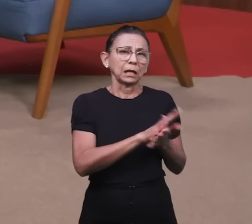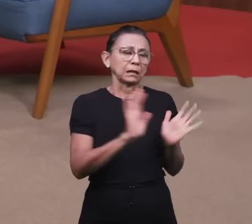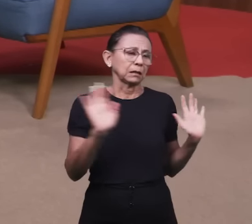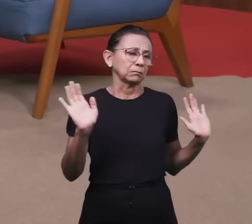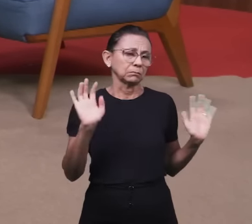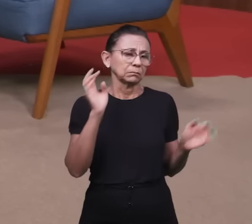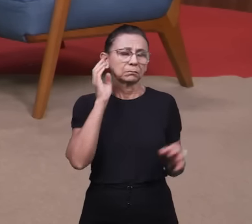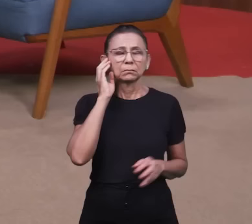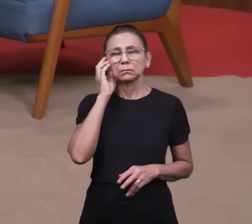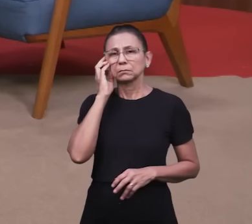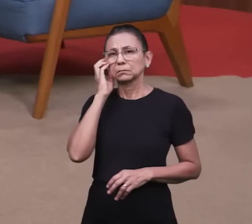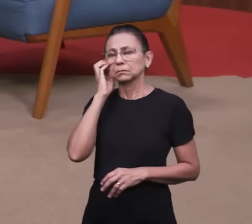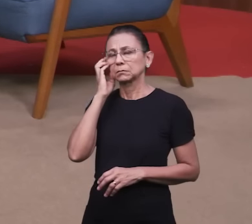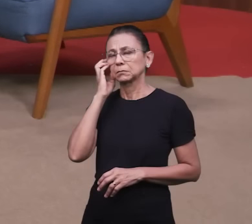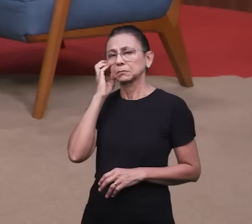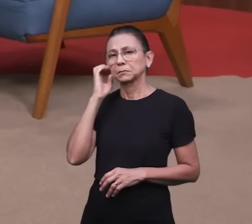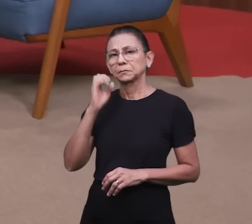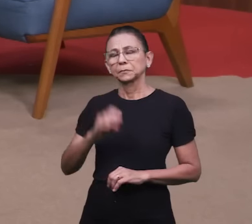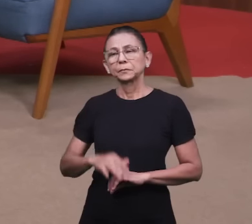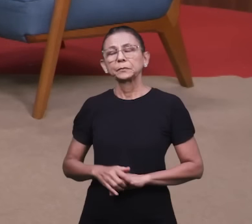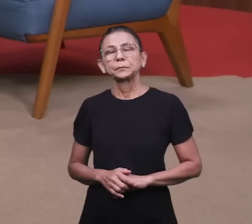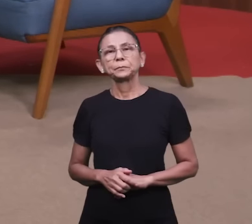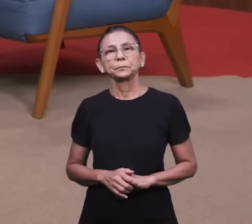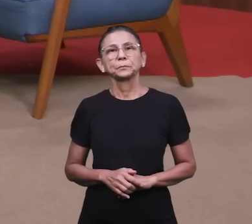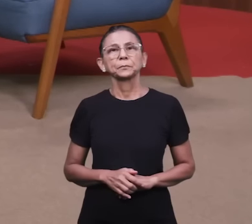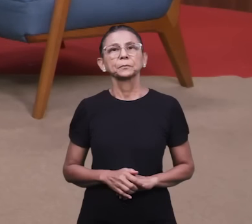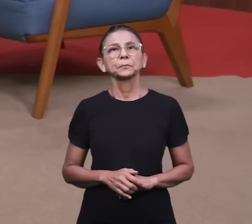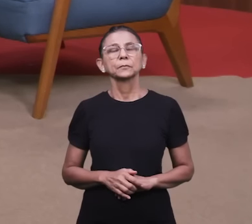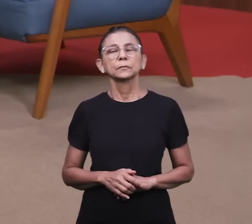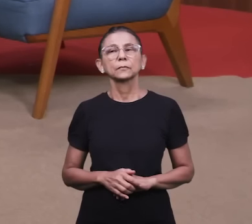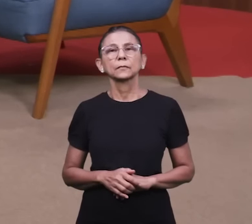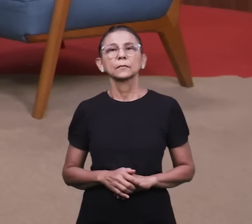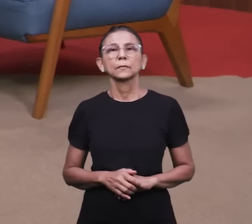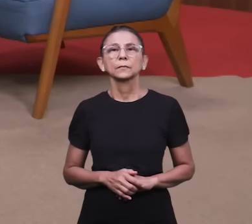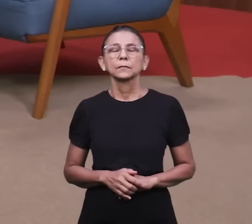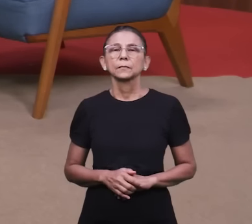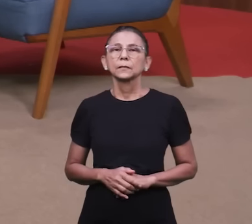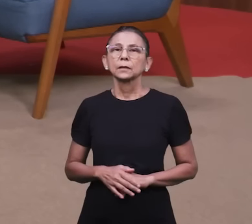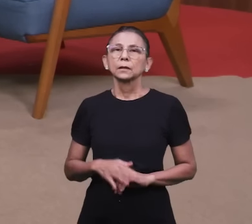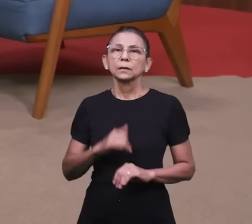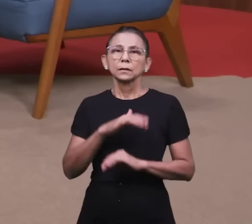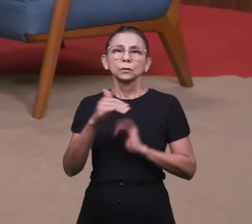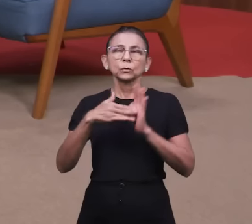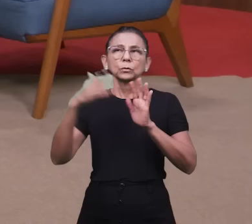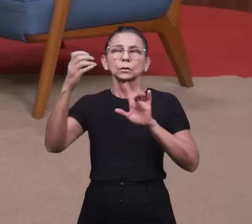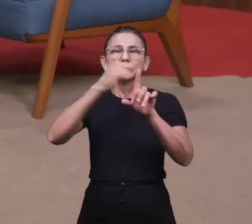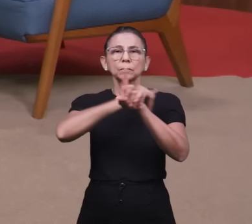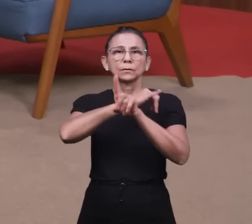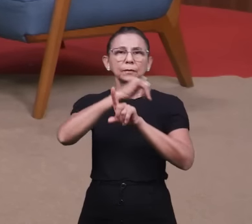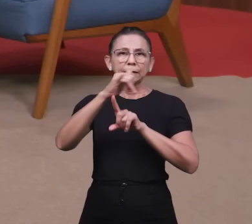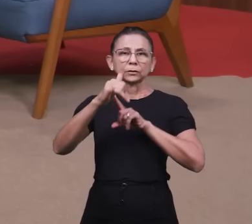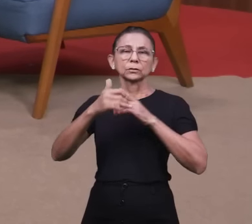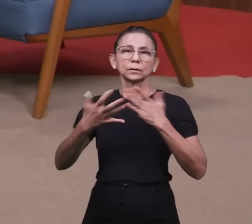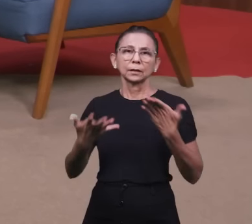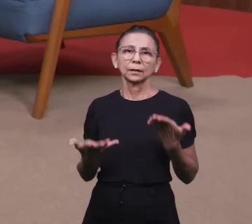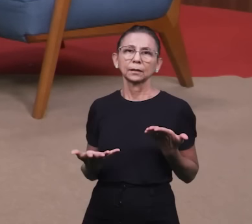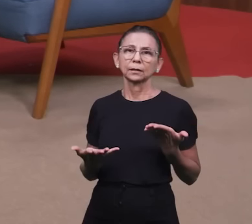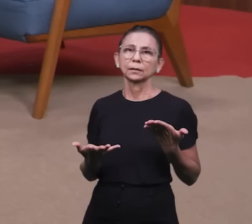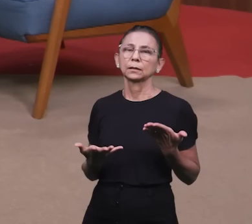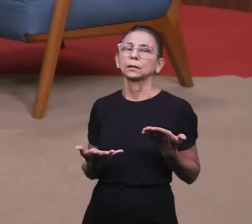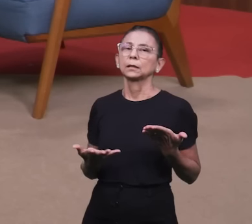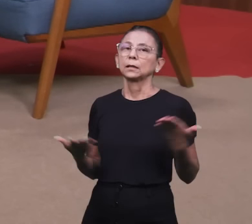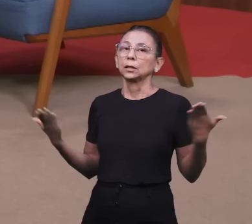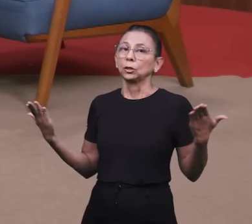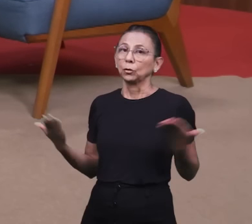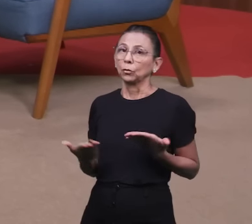o povo de Israel a hora que quisesse é tudo Profético mas é tudo Profético primeiro que também ele queria dar um ensino para nós né Nós precisamos entender